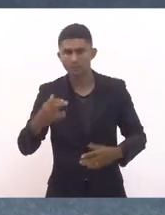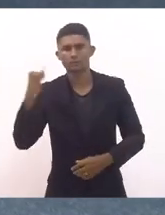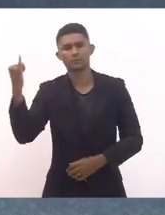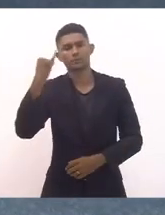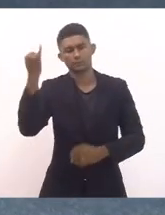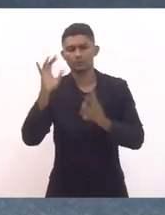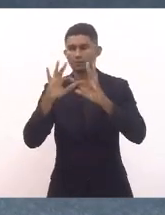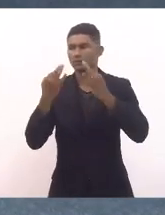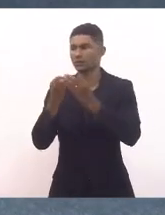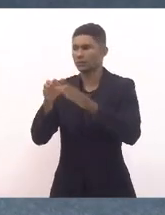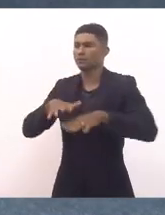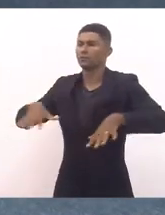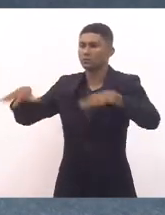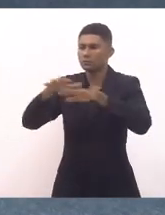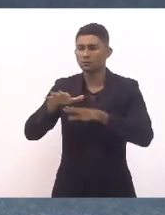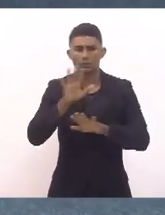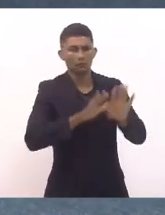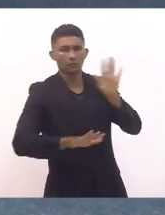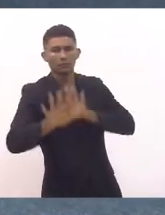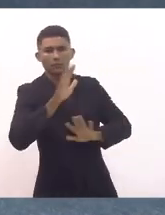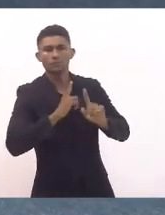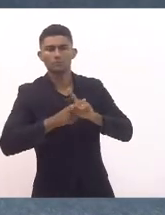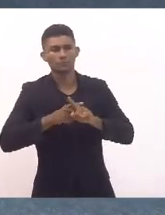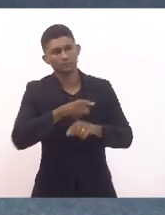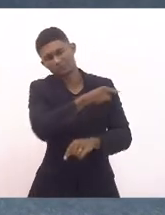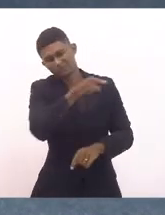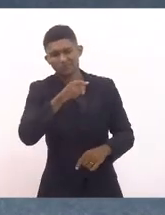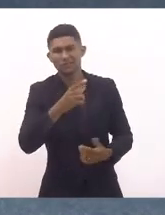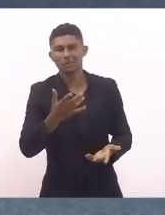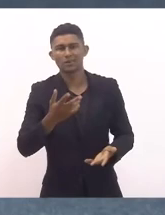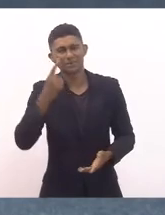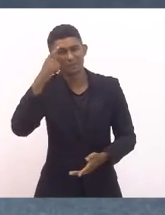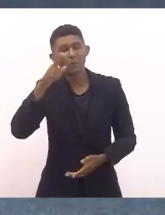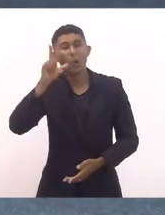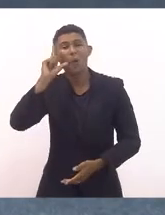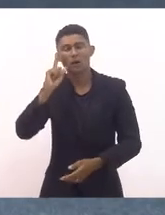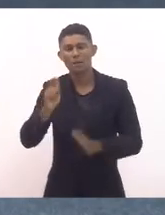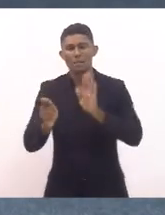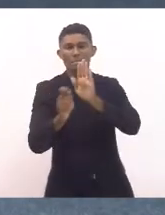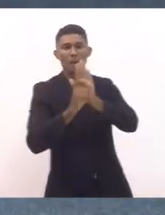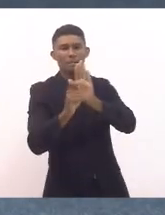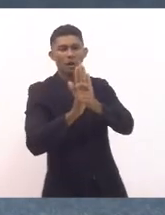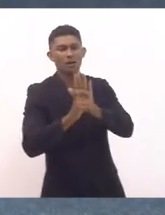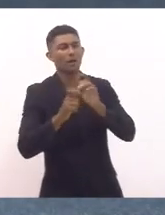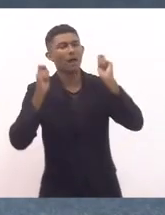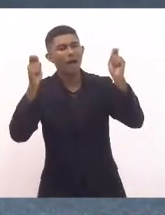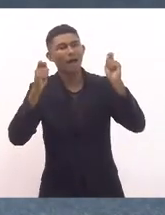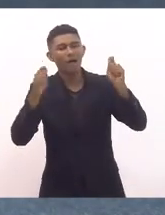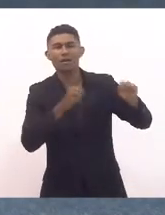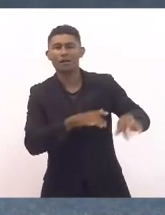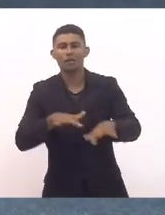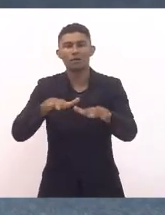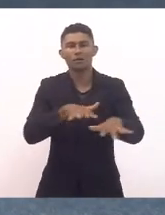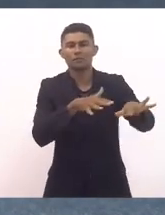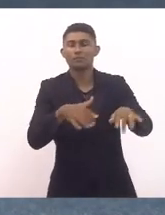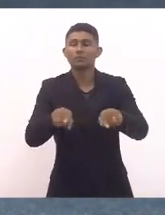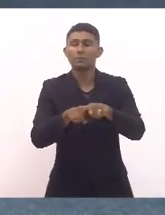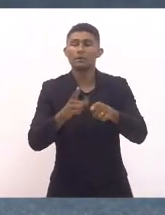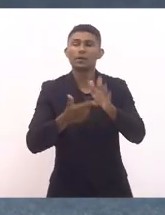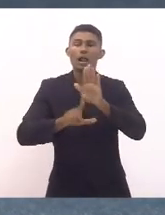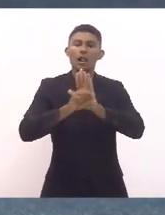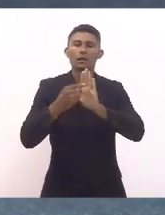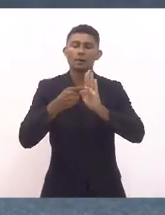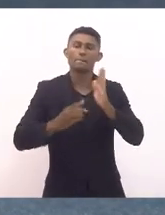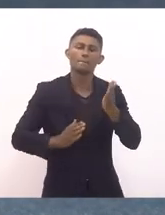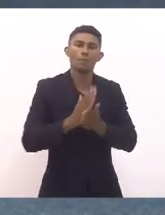defender desses canalhas que ontem estavam defendendo a maconha e dias atrás aprovaram lei para